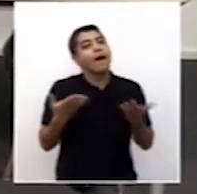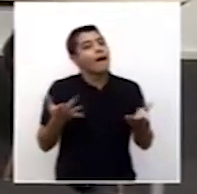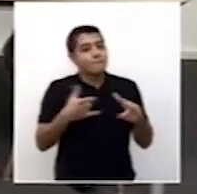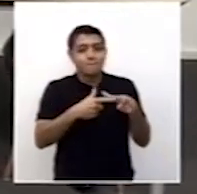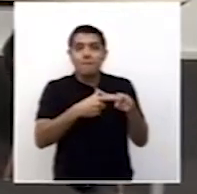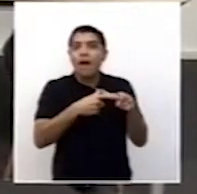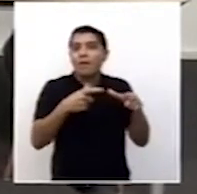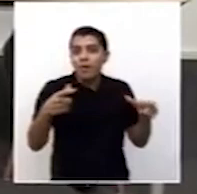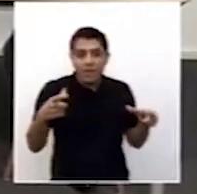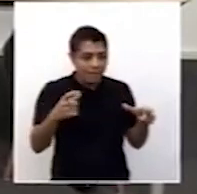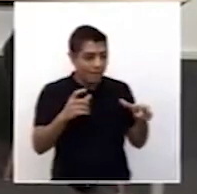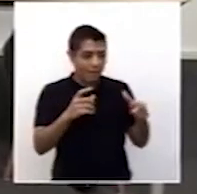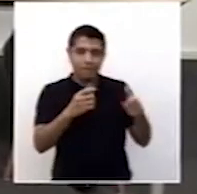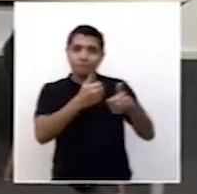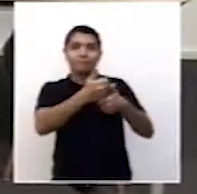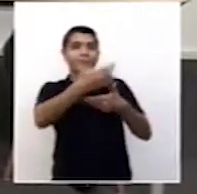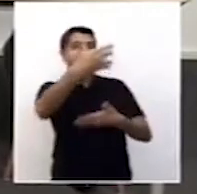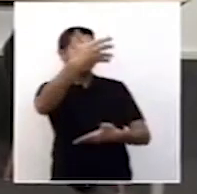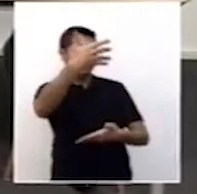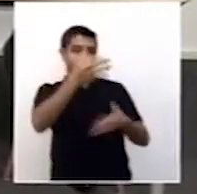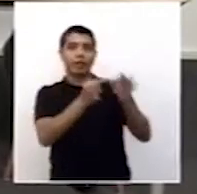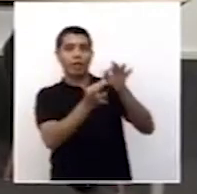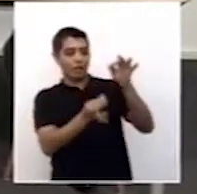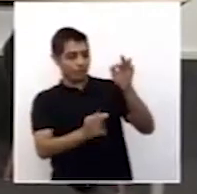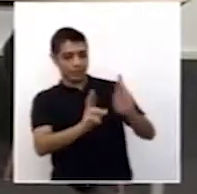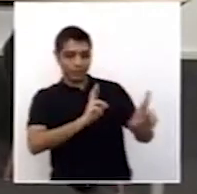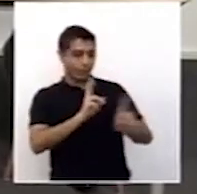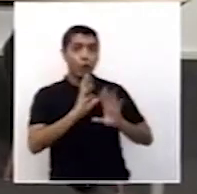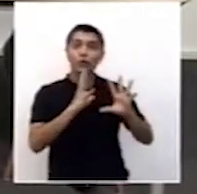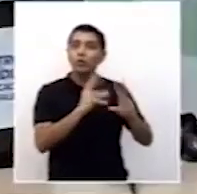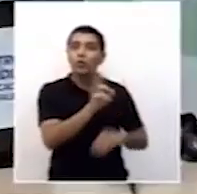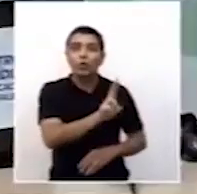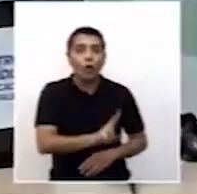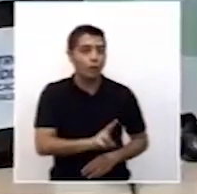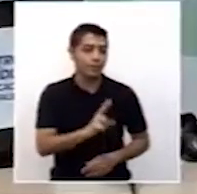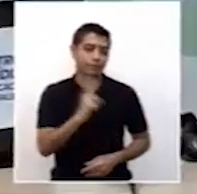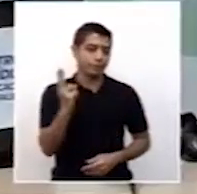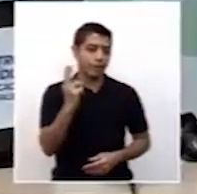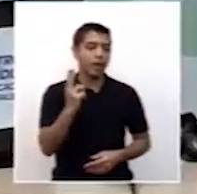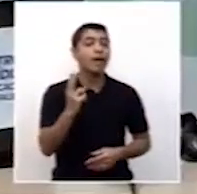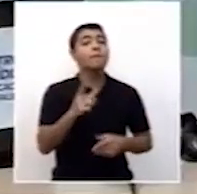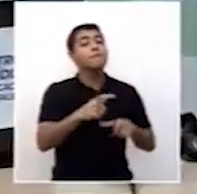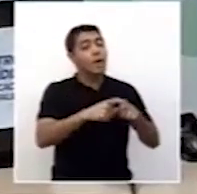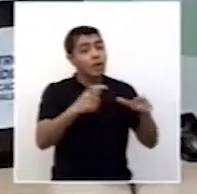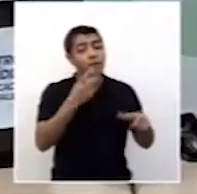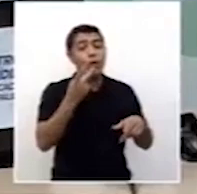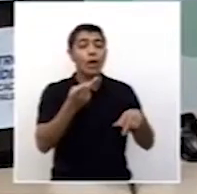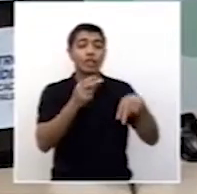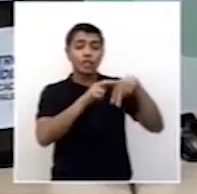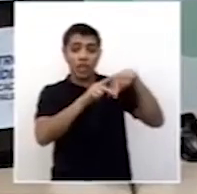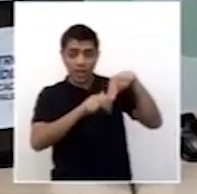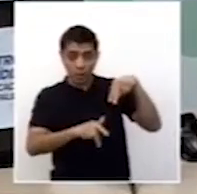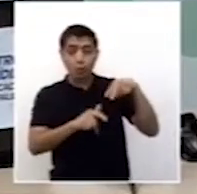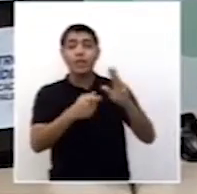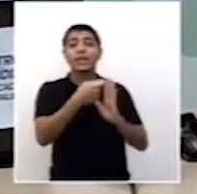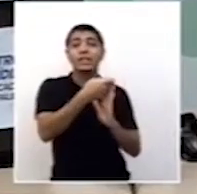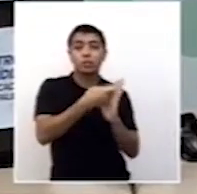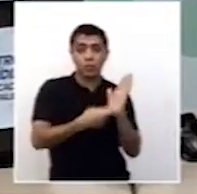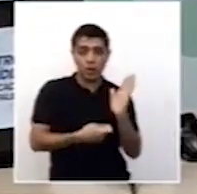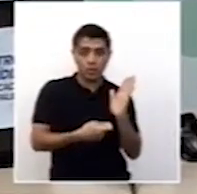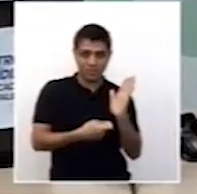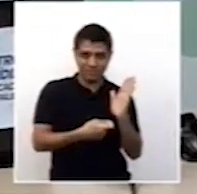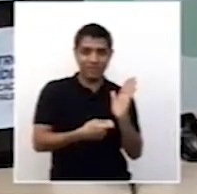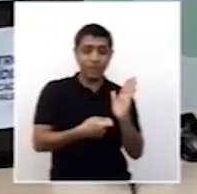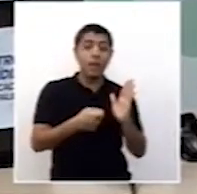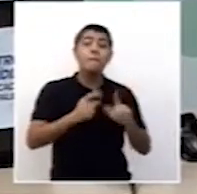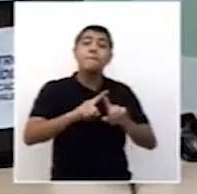citar o nome de todo mundo. O gênero é um gênero textual, mas eu gostaria de citar principalmente a